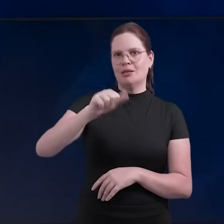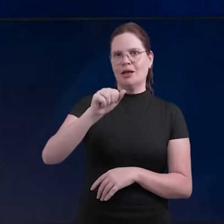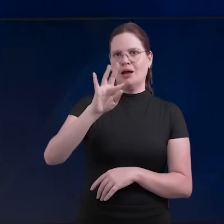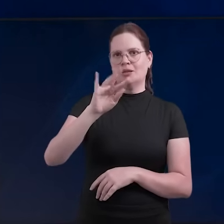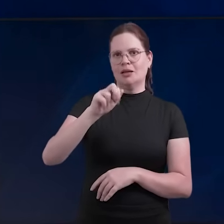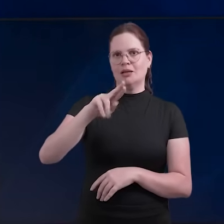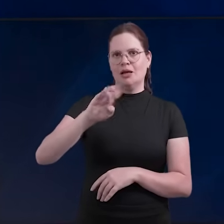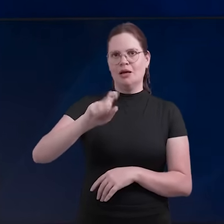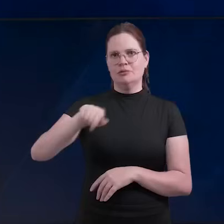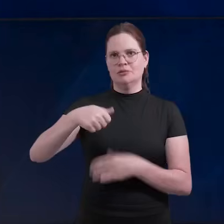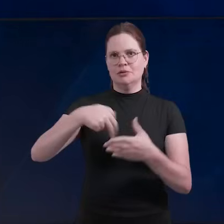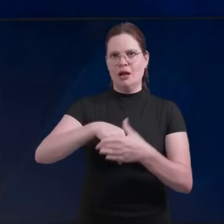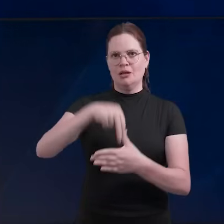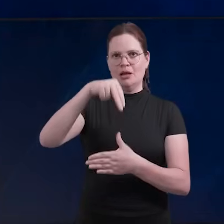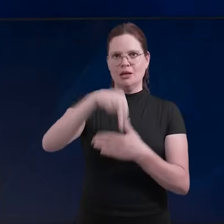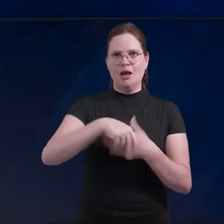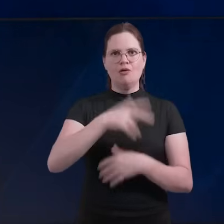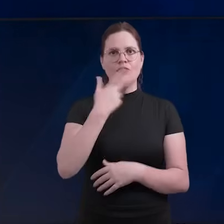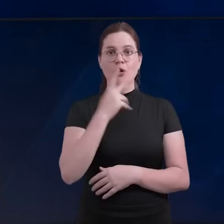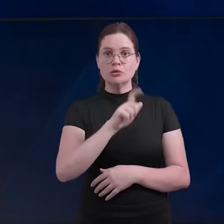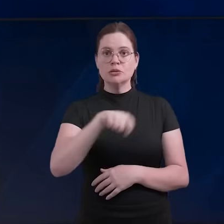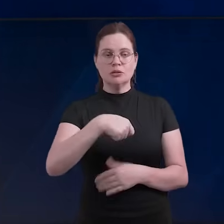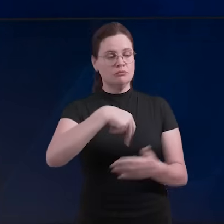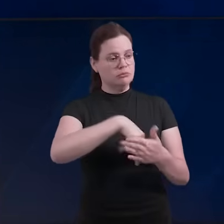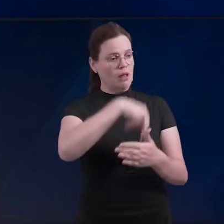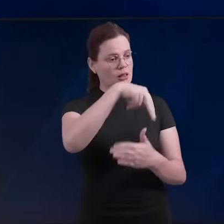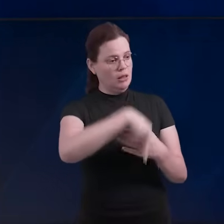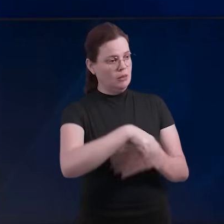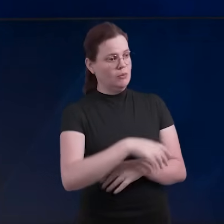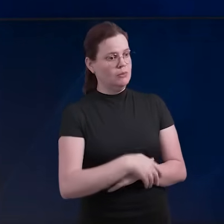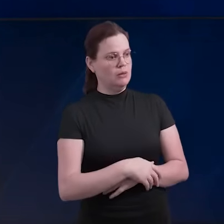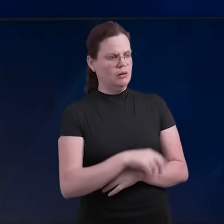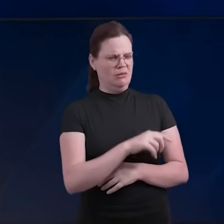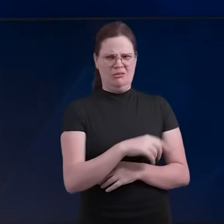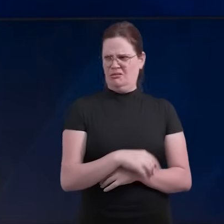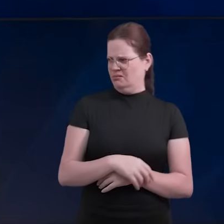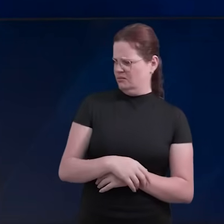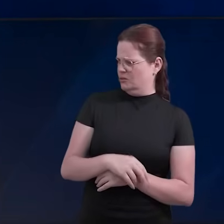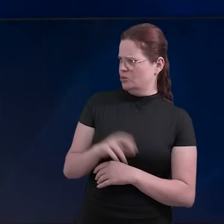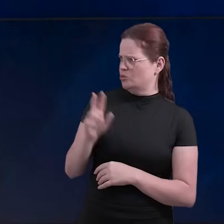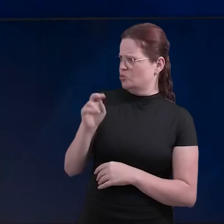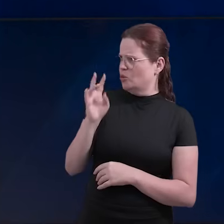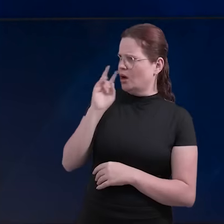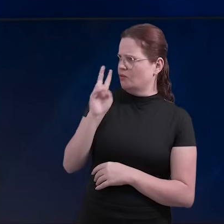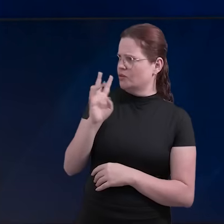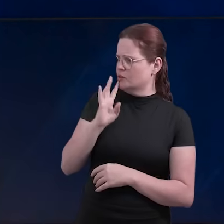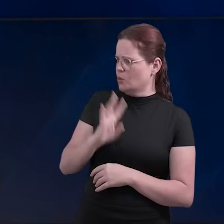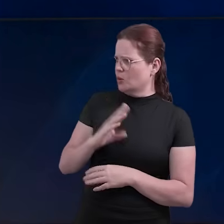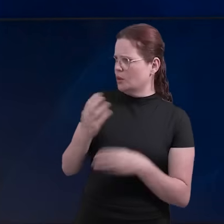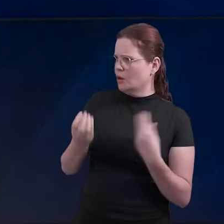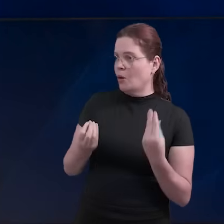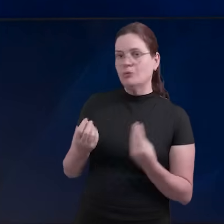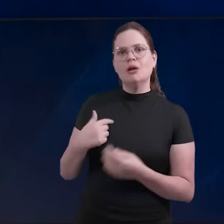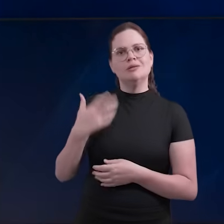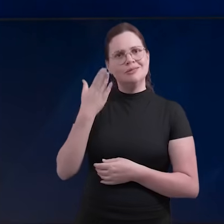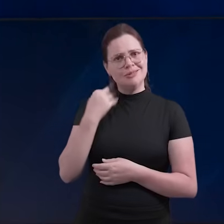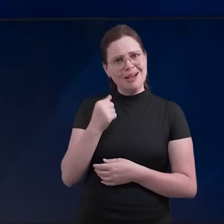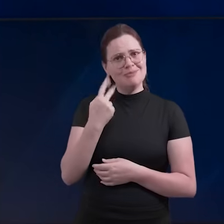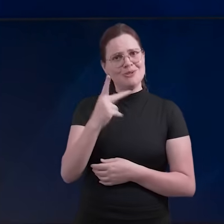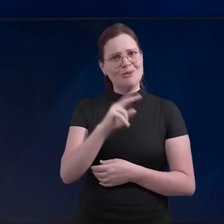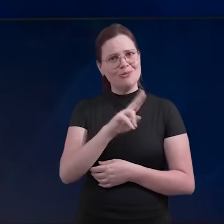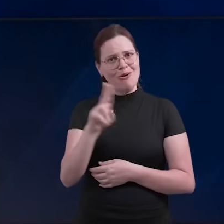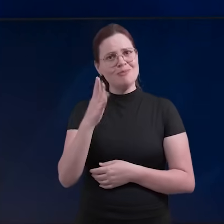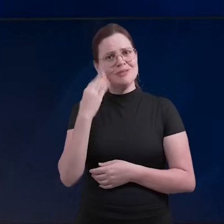Ele chamou Natanael pelo nome. Natanael nem o conhecia, ele nunca tinha visto Natanael. Então, o nosso Deus é assim, ele sabe o seu nome, ele